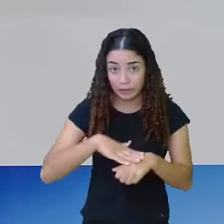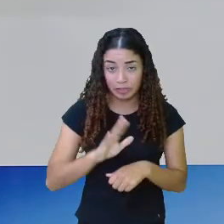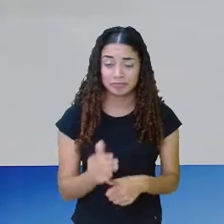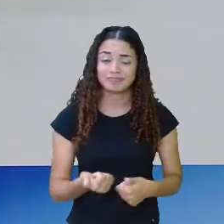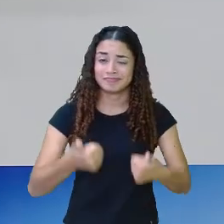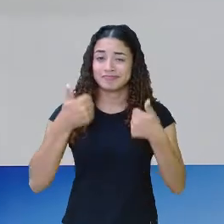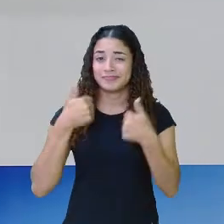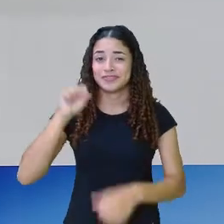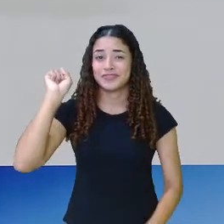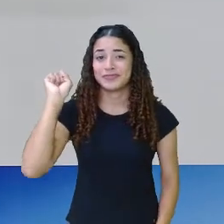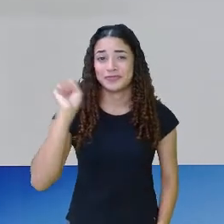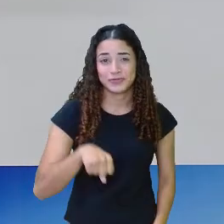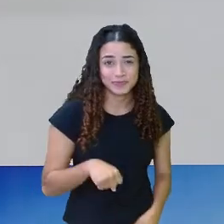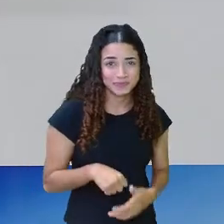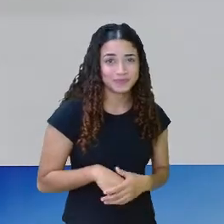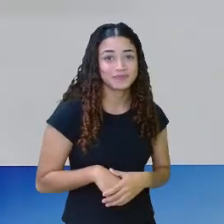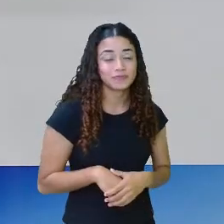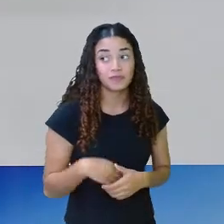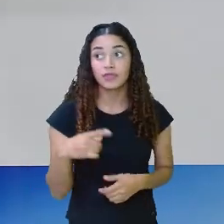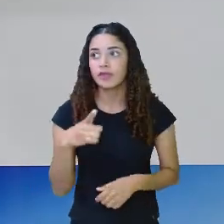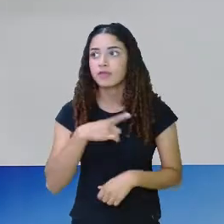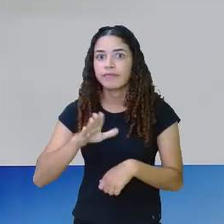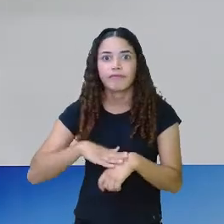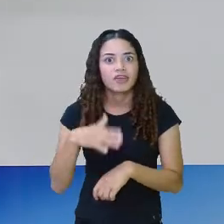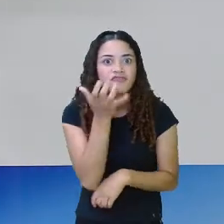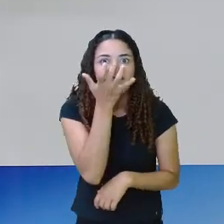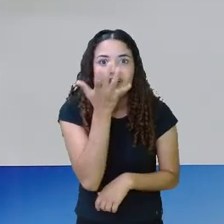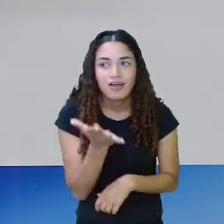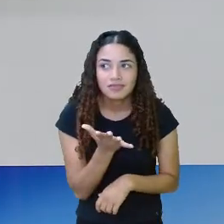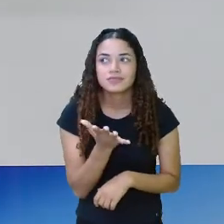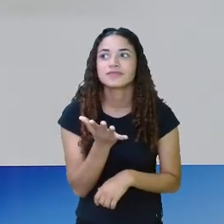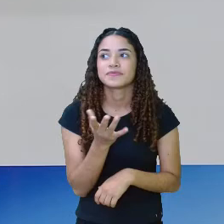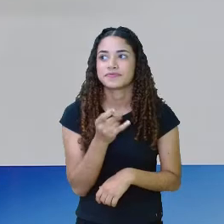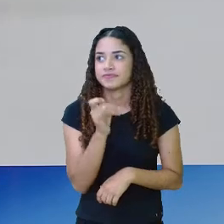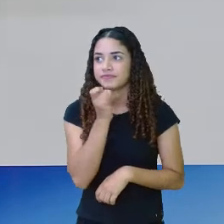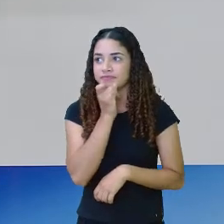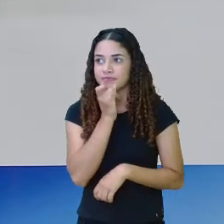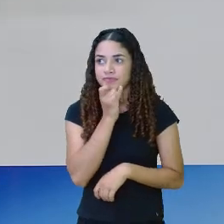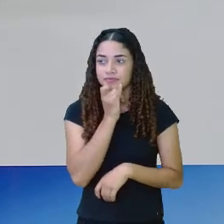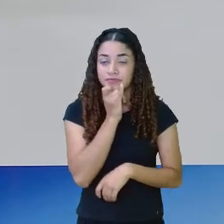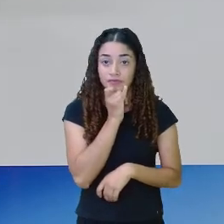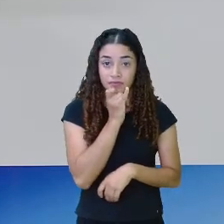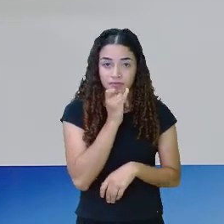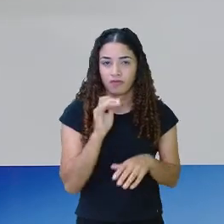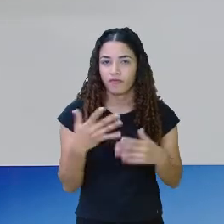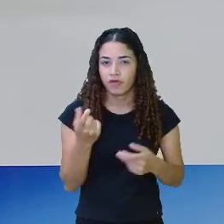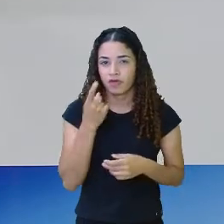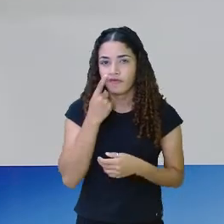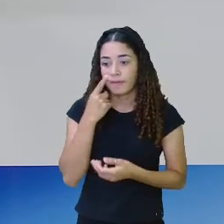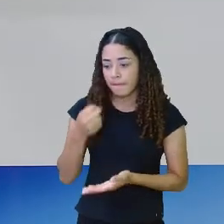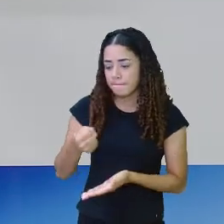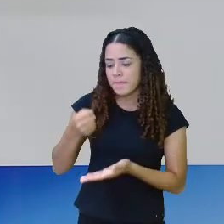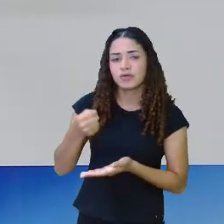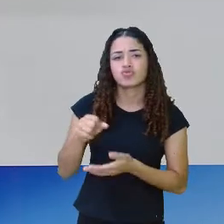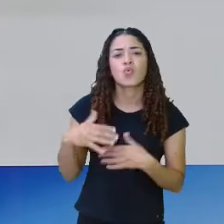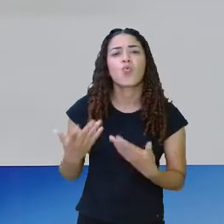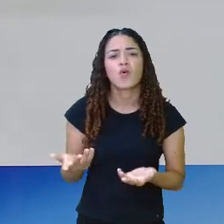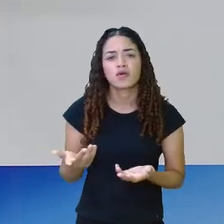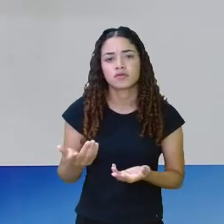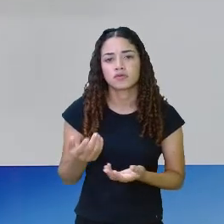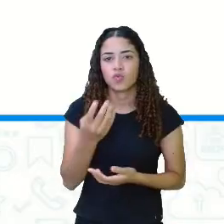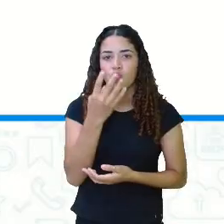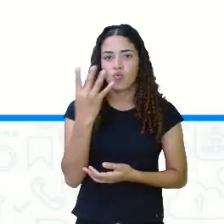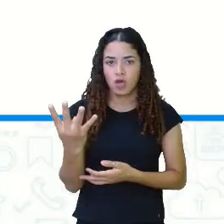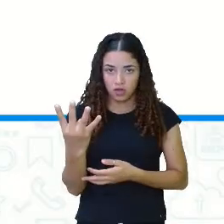que tem mais. Eu tenho mais fácil ainda para você fazer. Dessa vez, o meu peso tem 4 quilos.